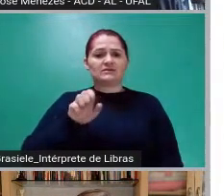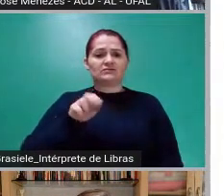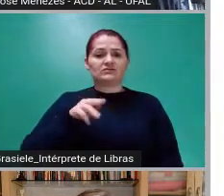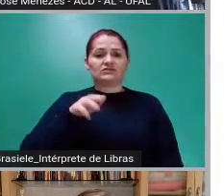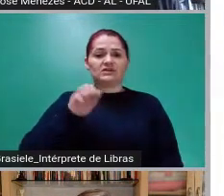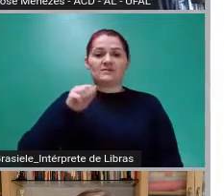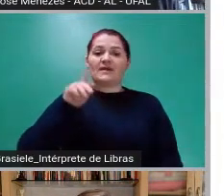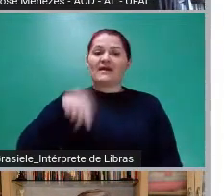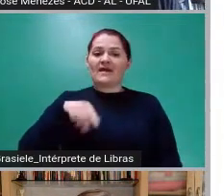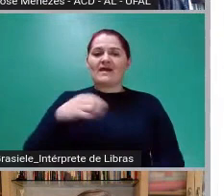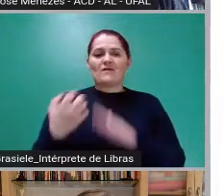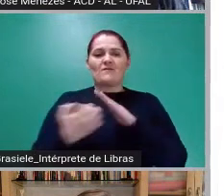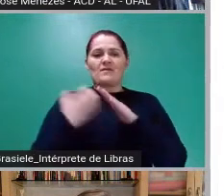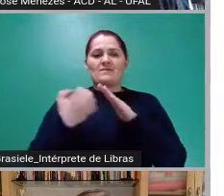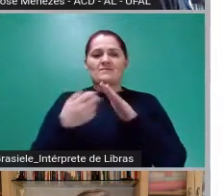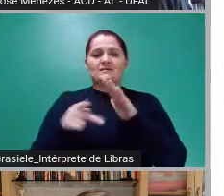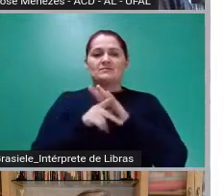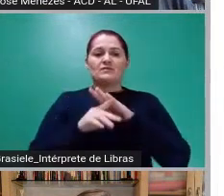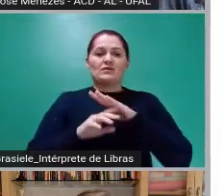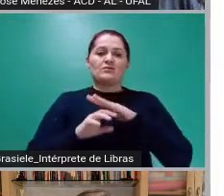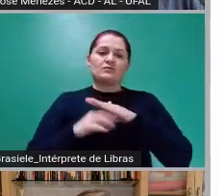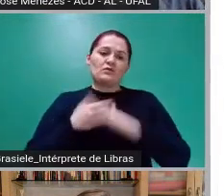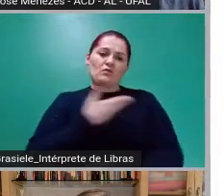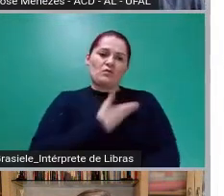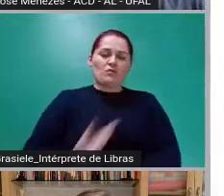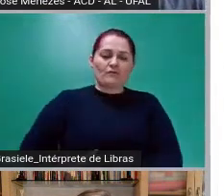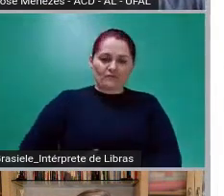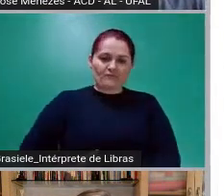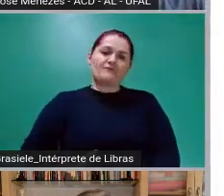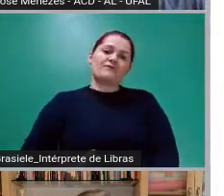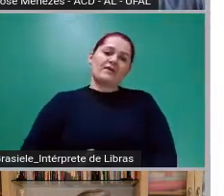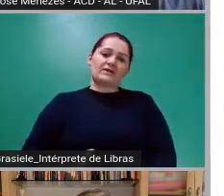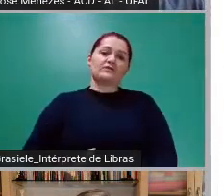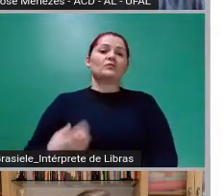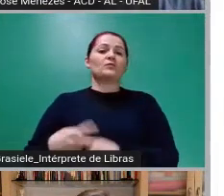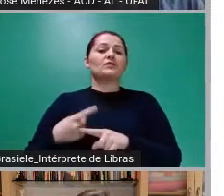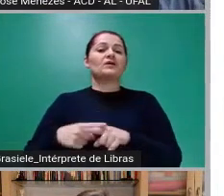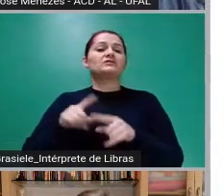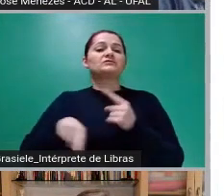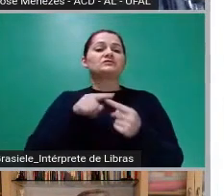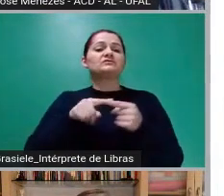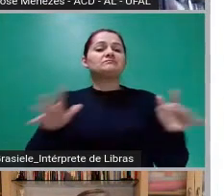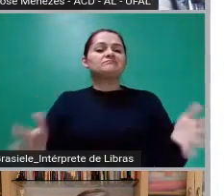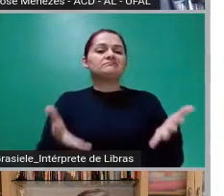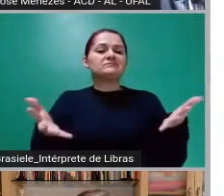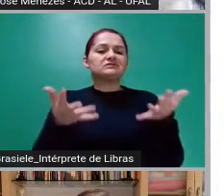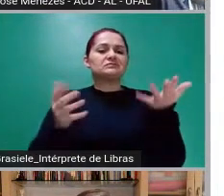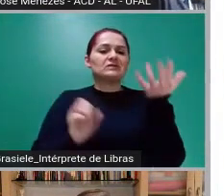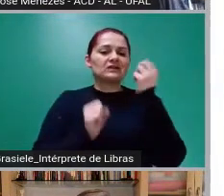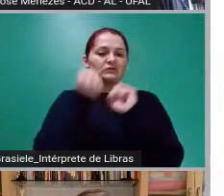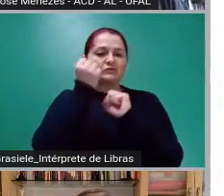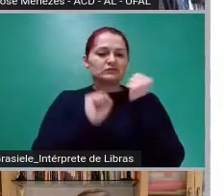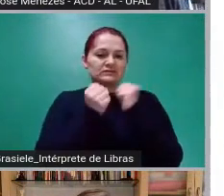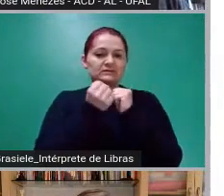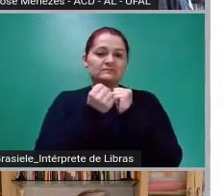se contraiu empréstimo e depois ela foi privatizada. Hoje, a tragédia que nós